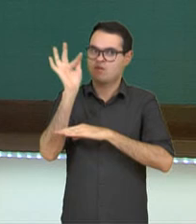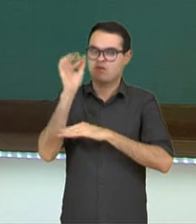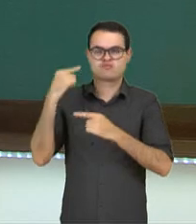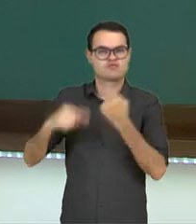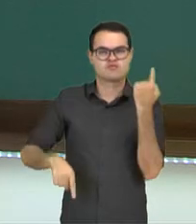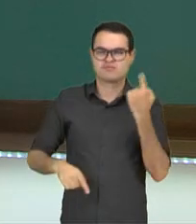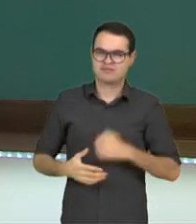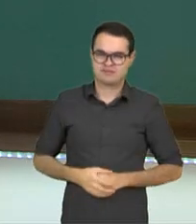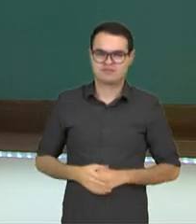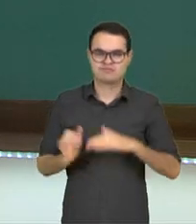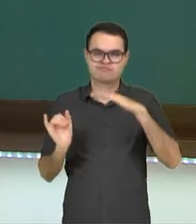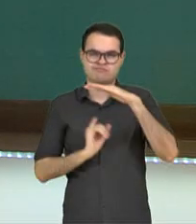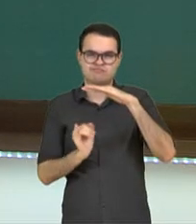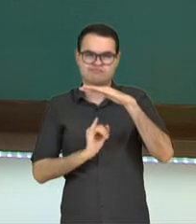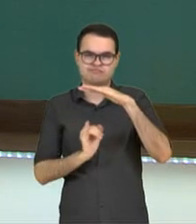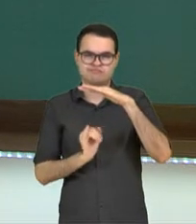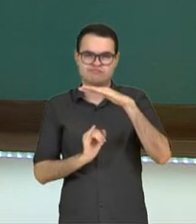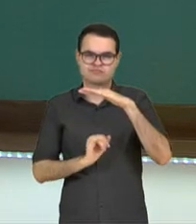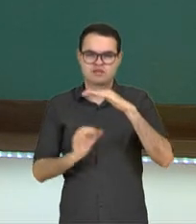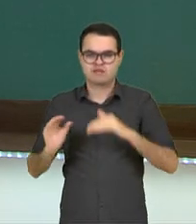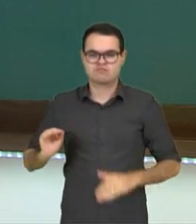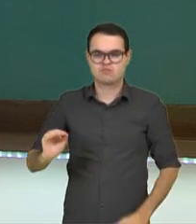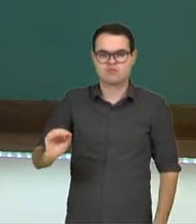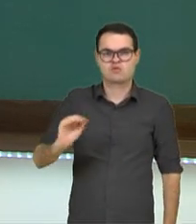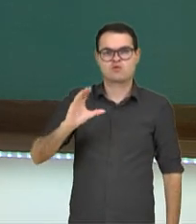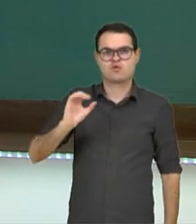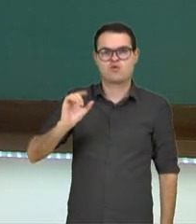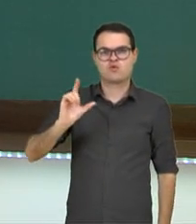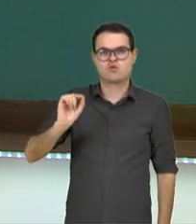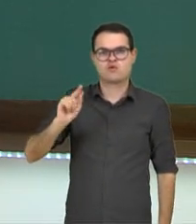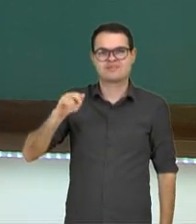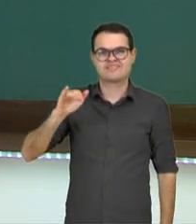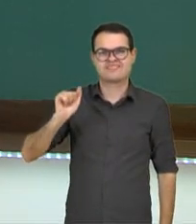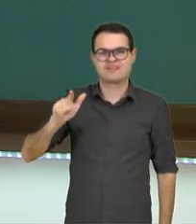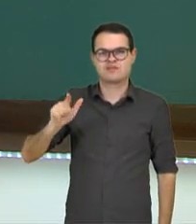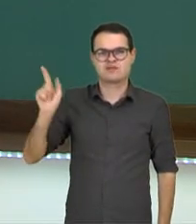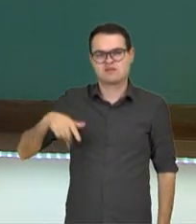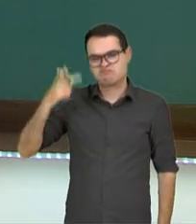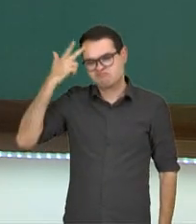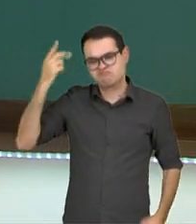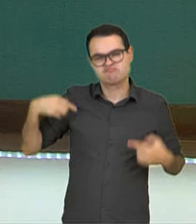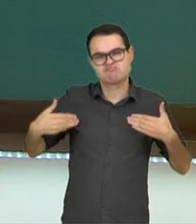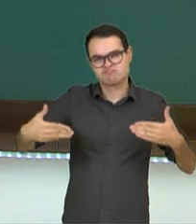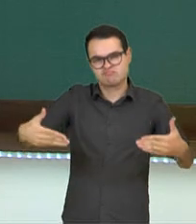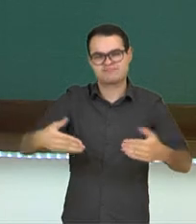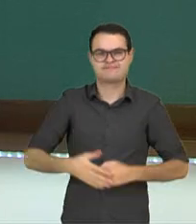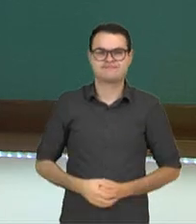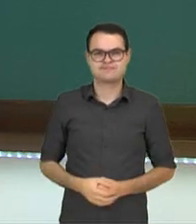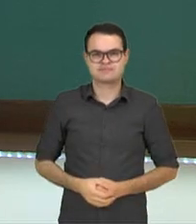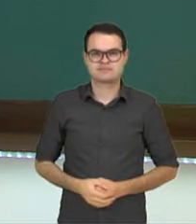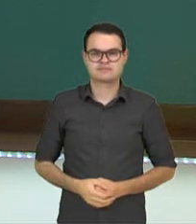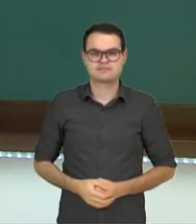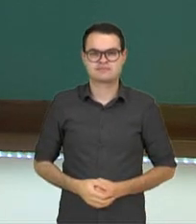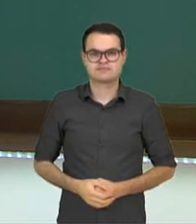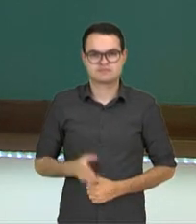linguagem informal nós chamamos também de coloquial. Mais uma para o caderninho de vocês. Vamos